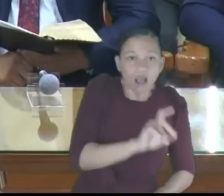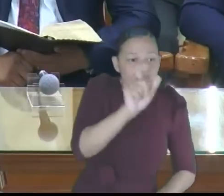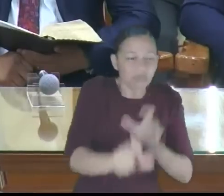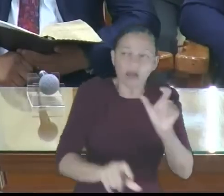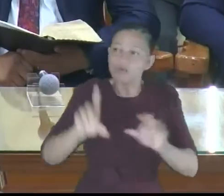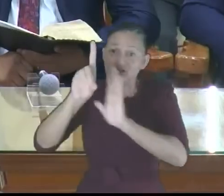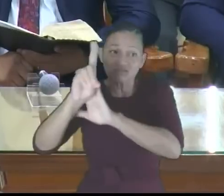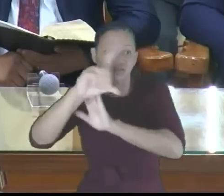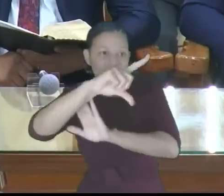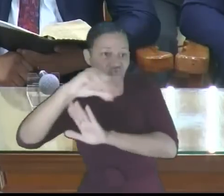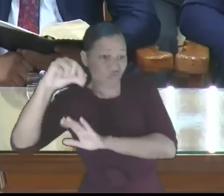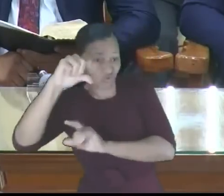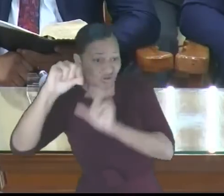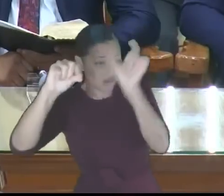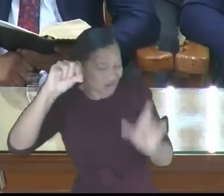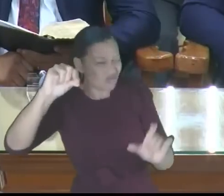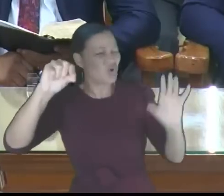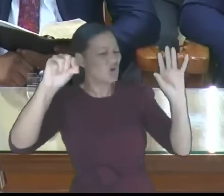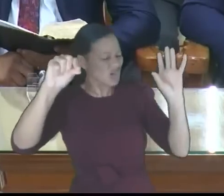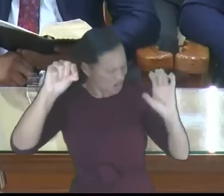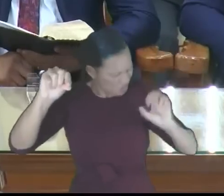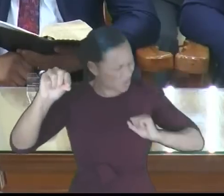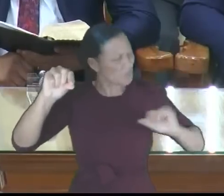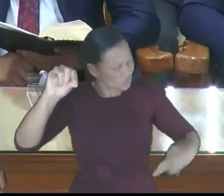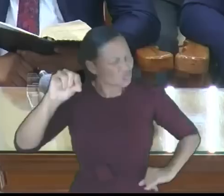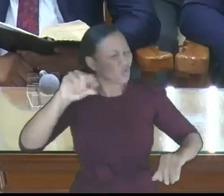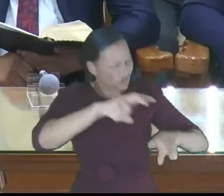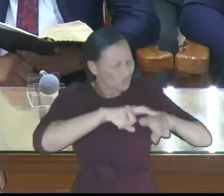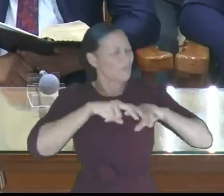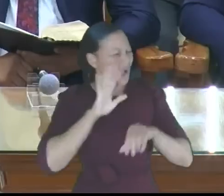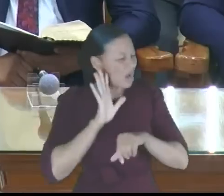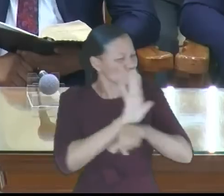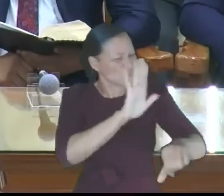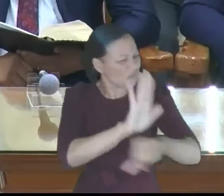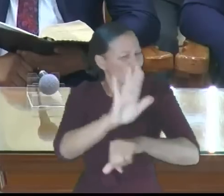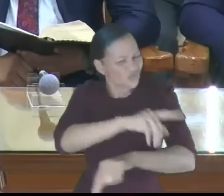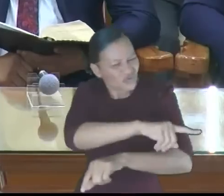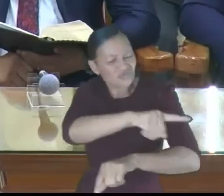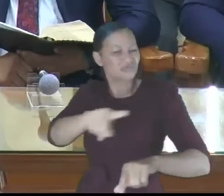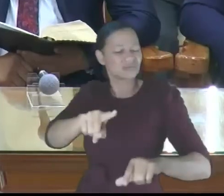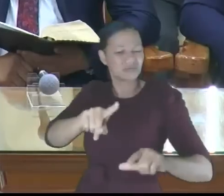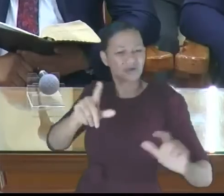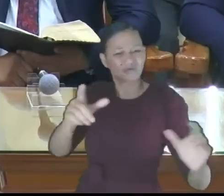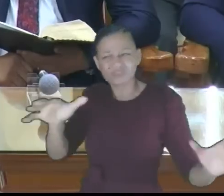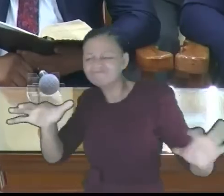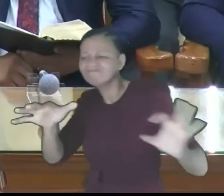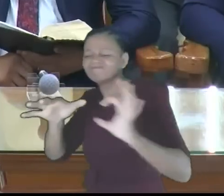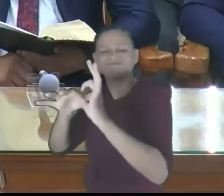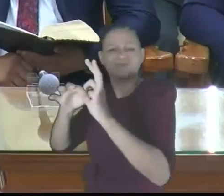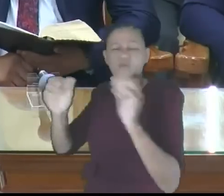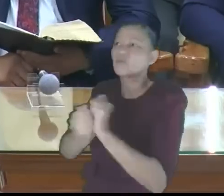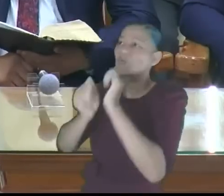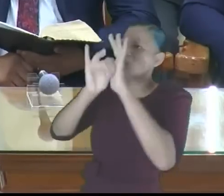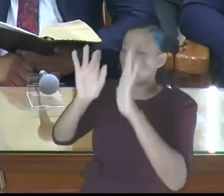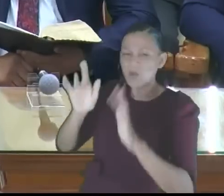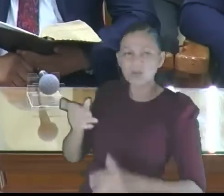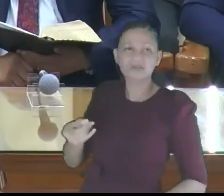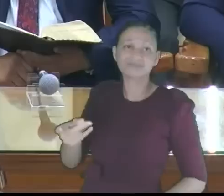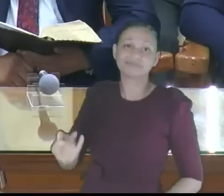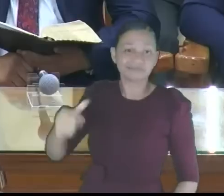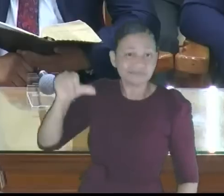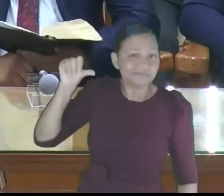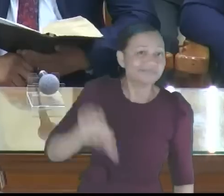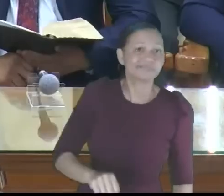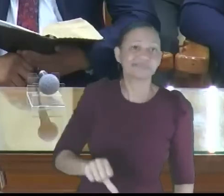eles alcancem a salvação que está em Cristo Jesus com glória eterna. E o pior é que o pastor não